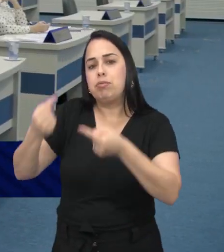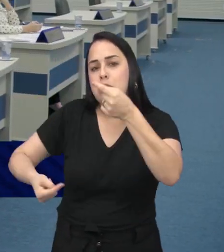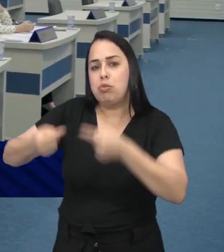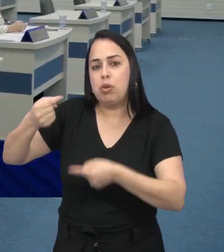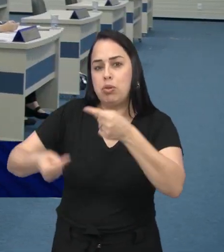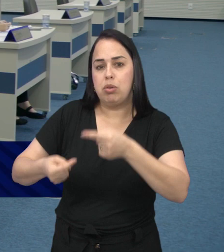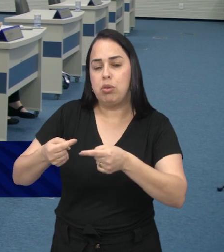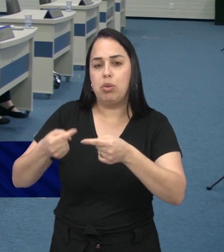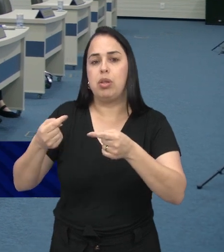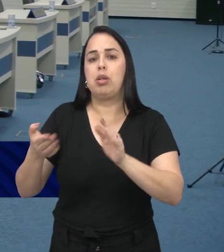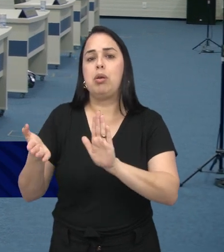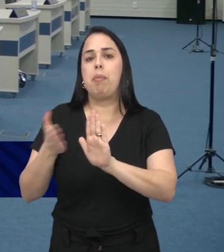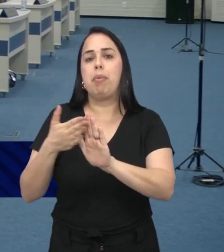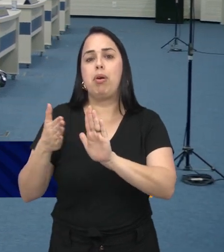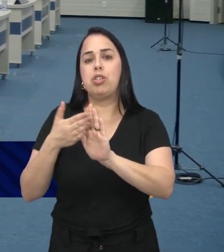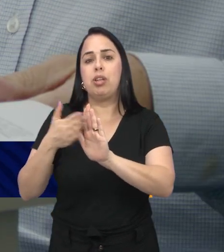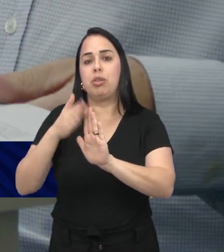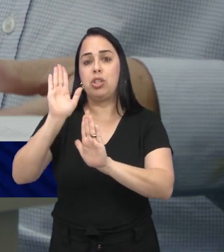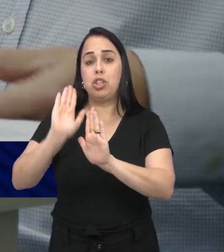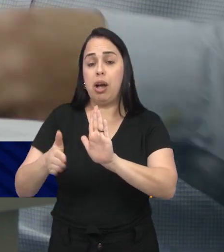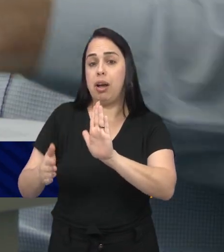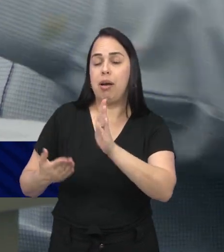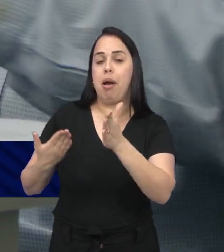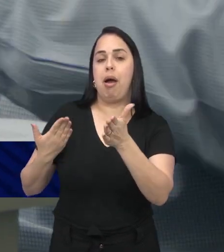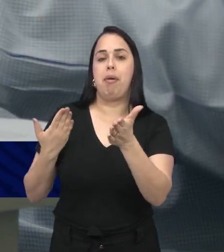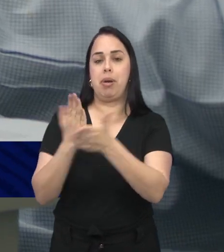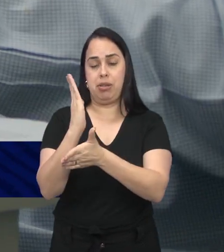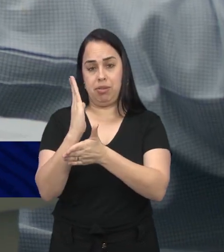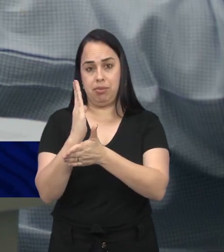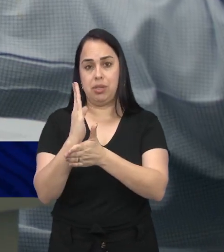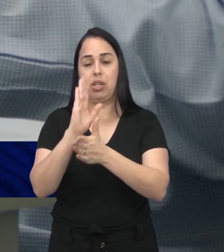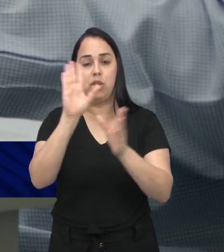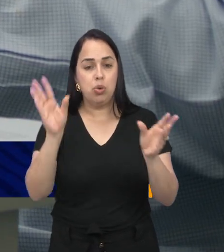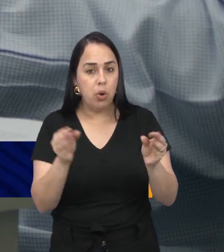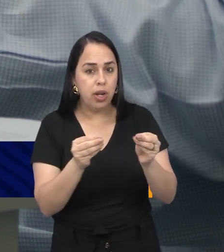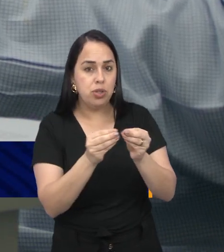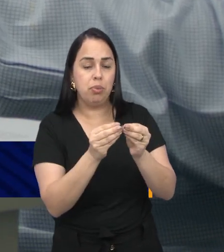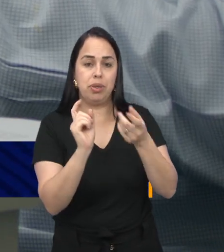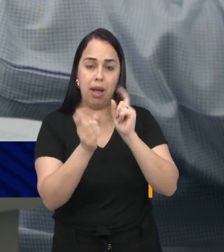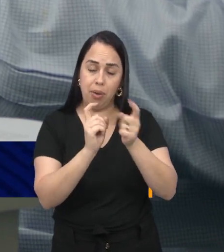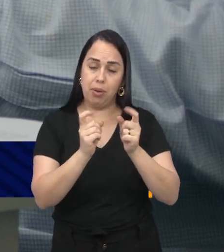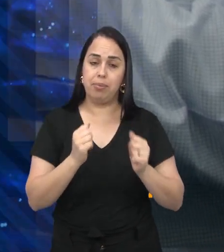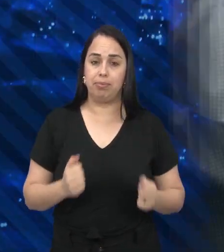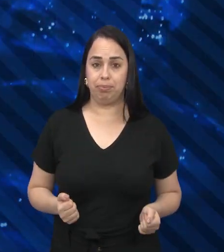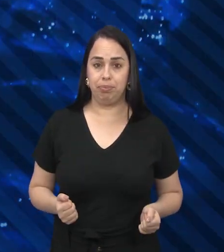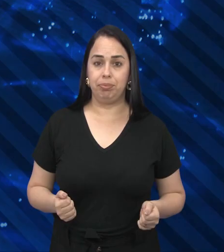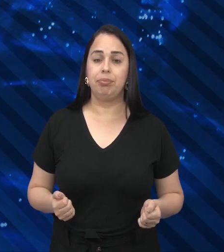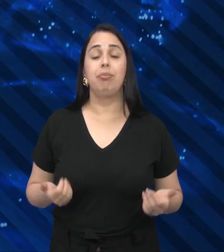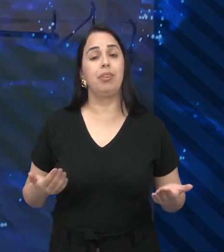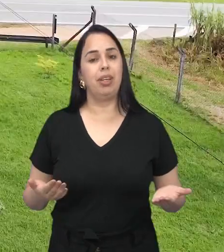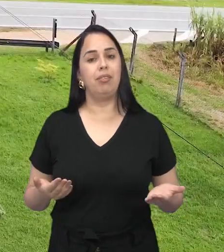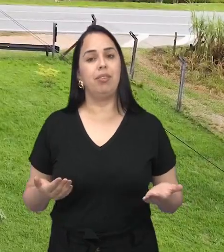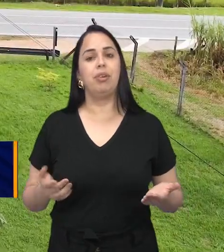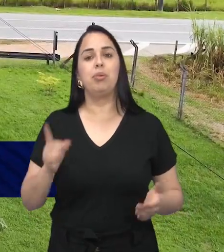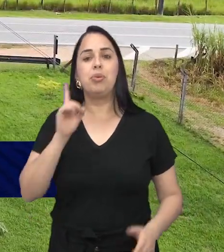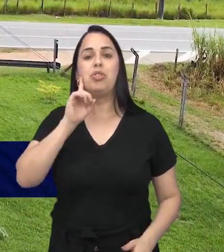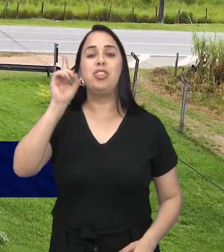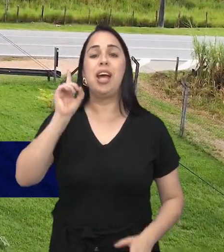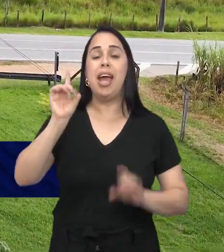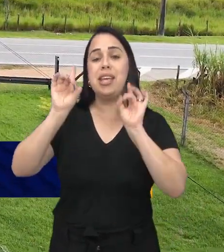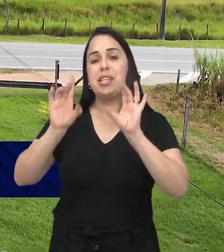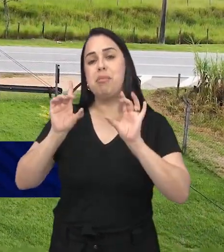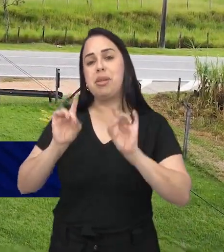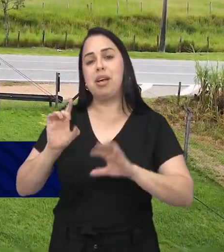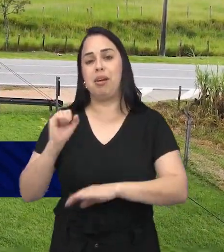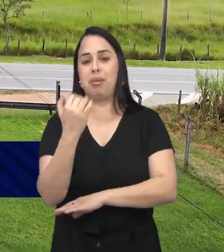assuntos debatidos em plenário e os projetos aprovados pelos vereadores nos nossos resumos das sessões. E ainda vamos comemorar o